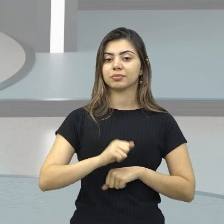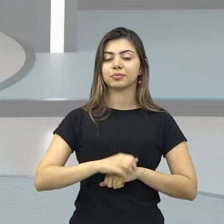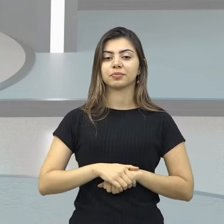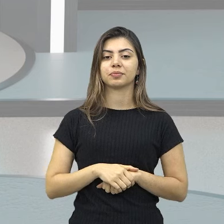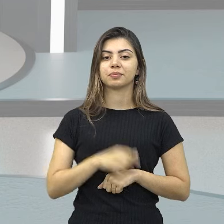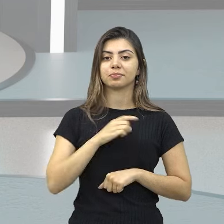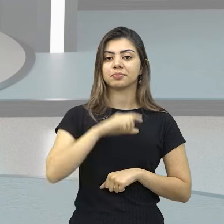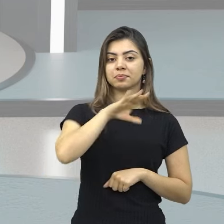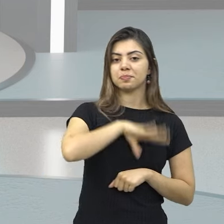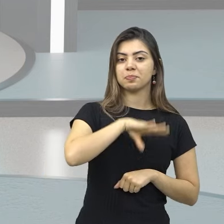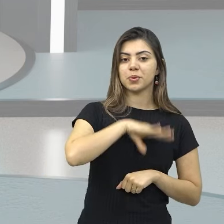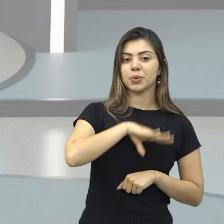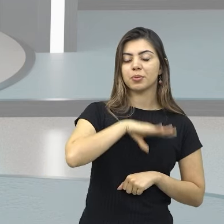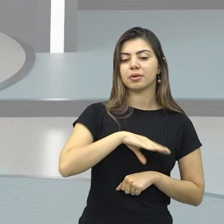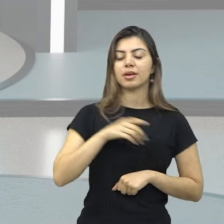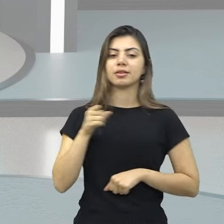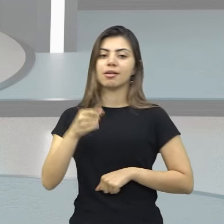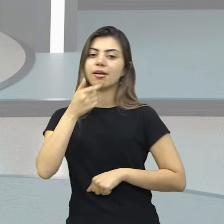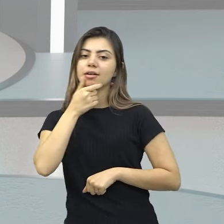Chinese.